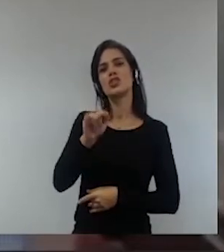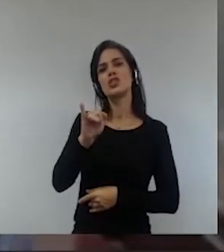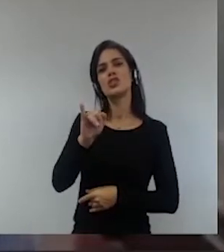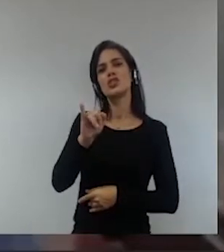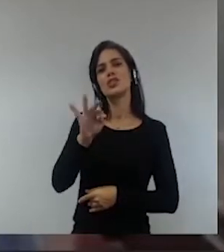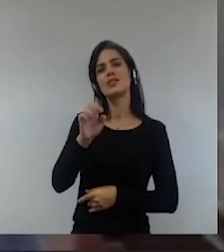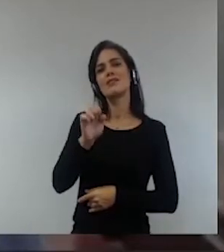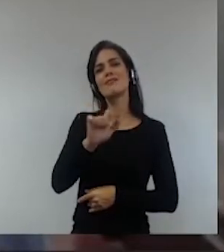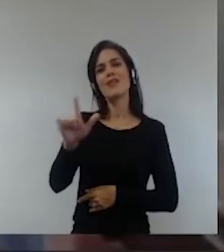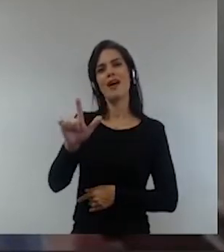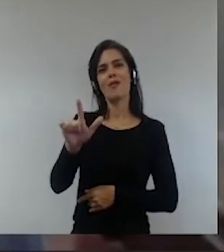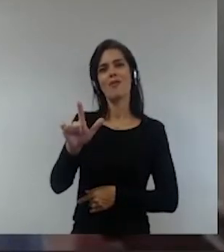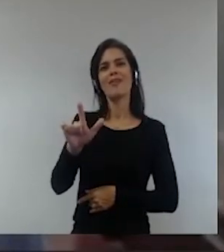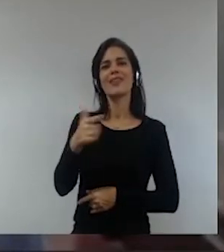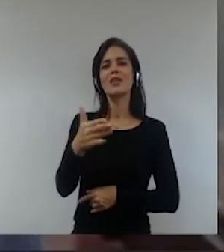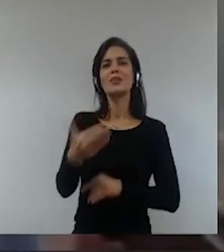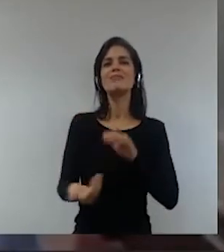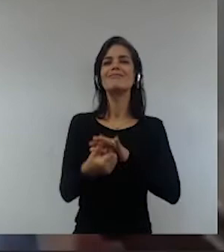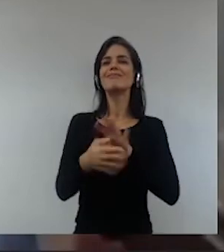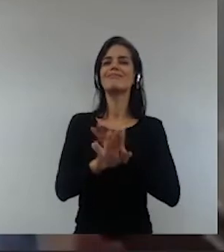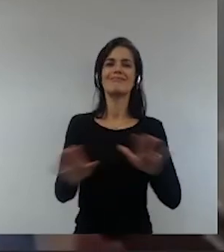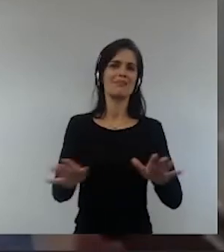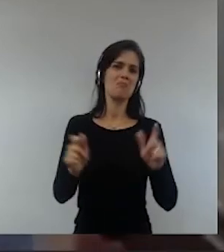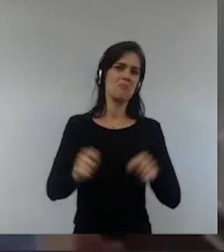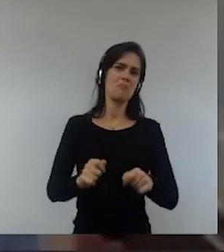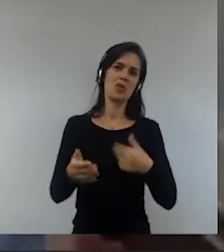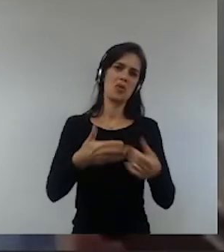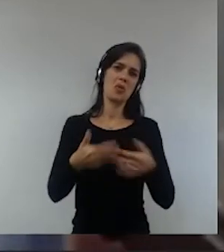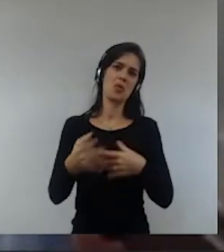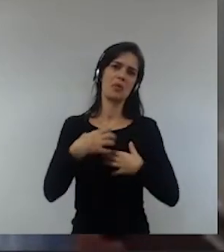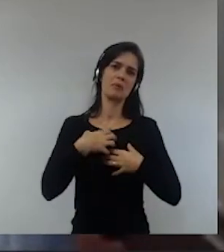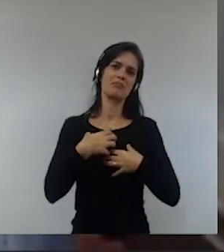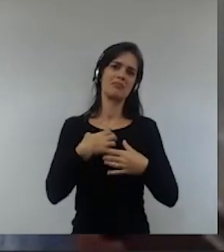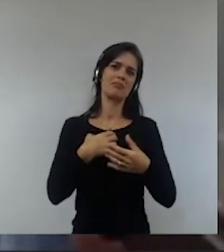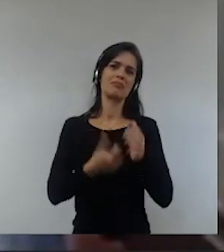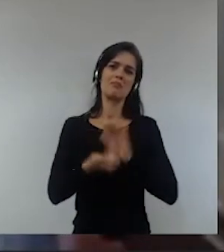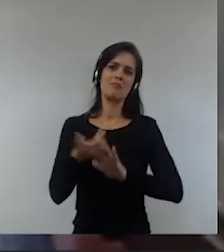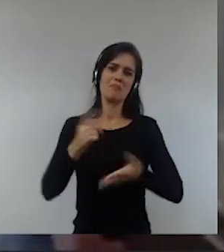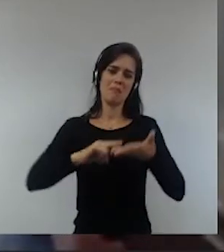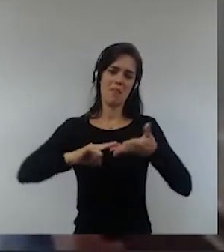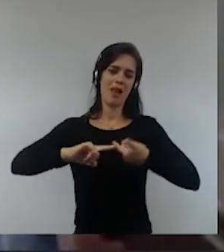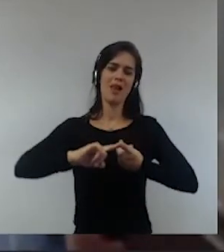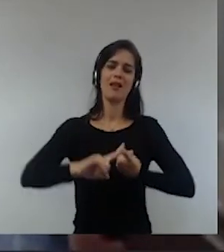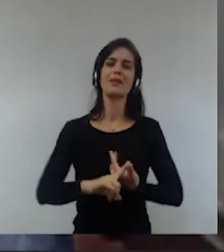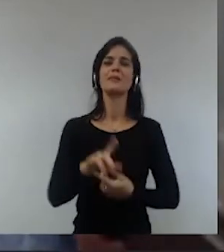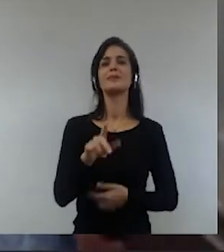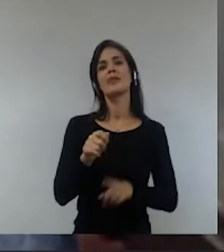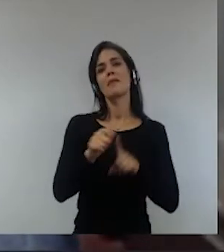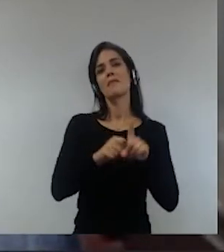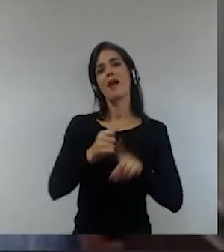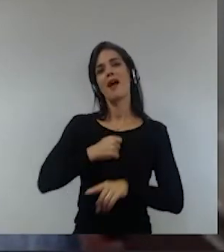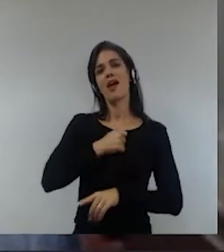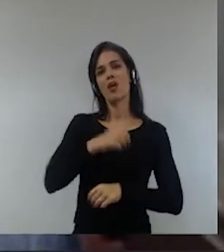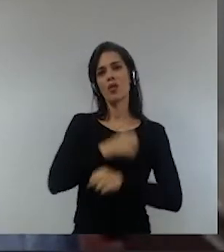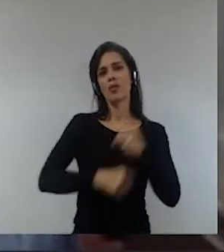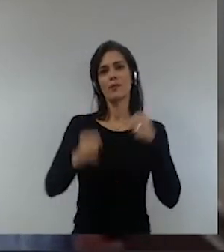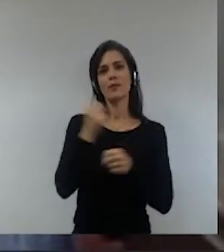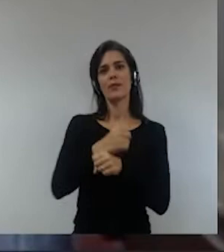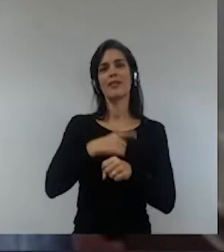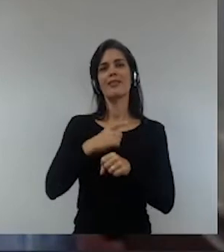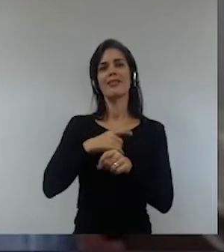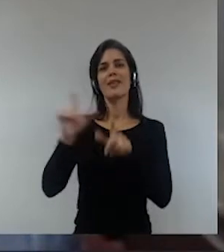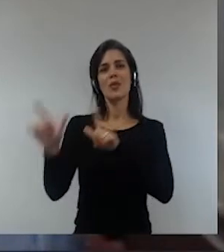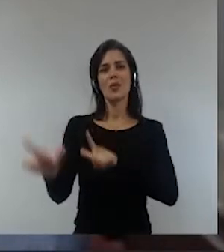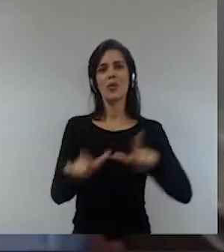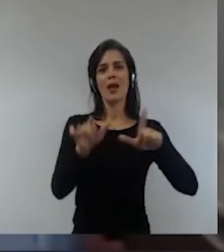processuais nesses chamados meios eletrônicos. Ano passado, em 2019, em agosto, o CNJ lançou a plataforma